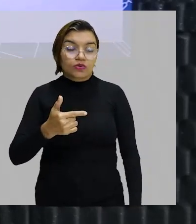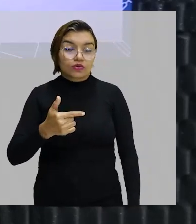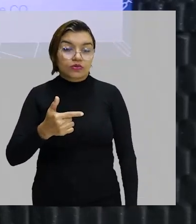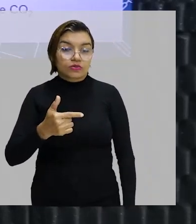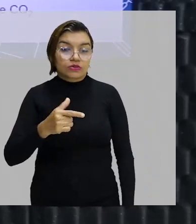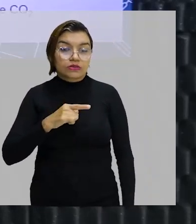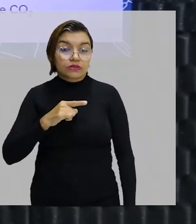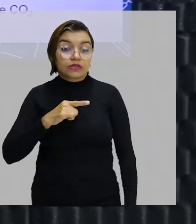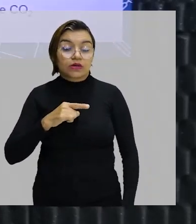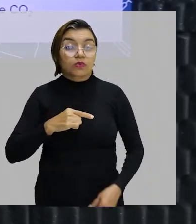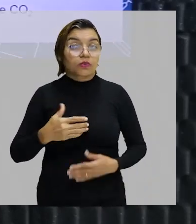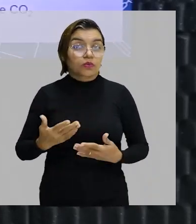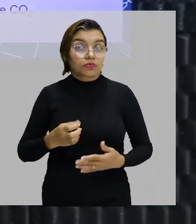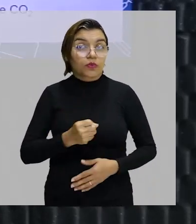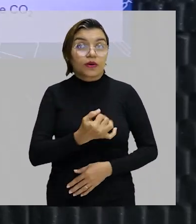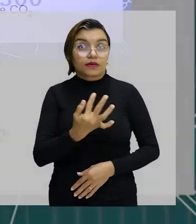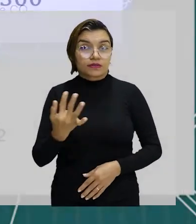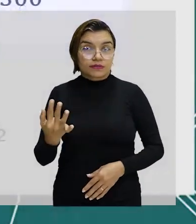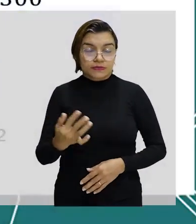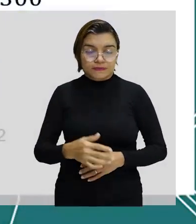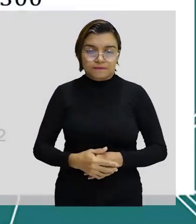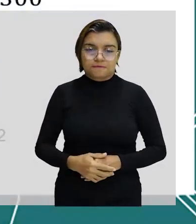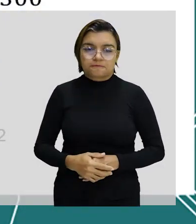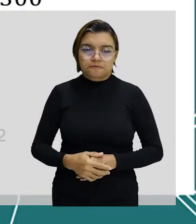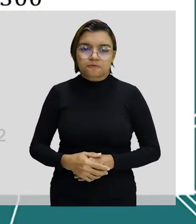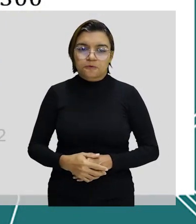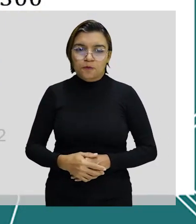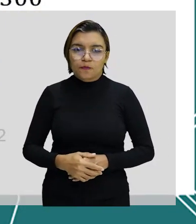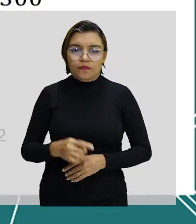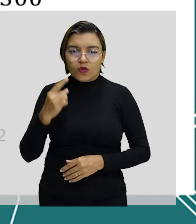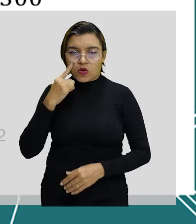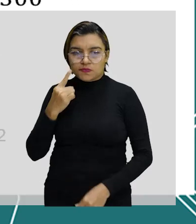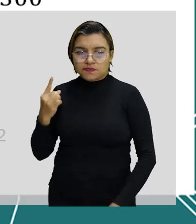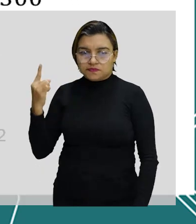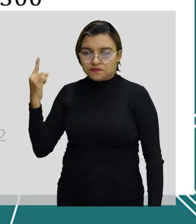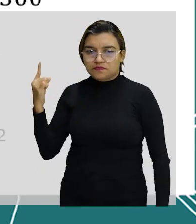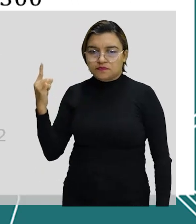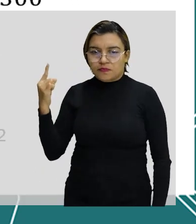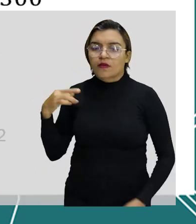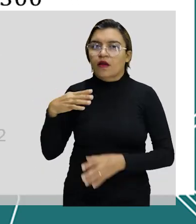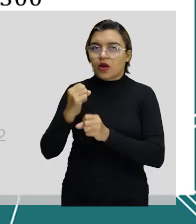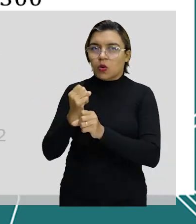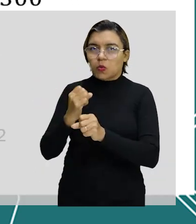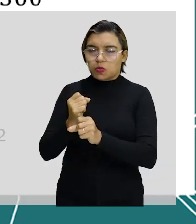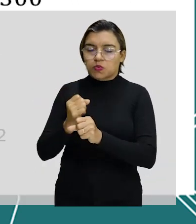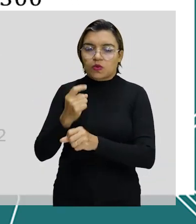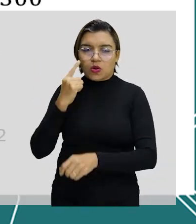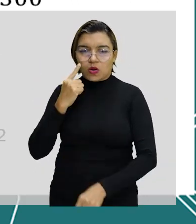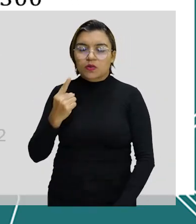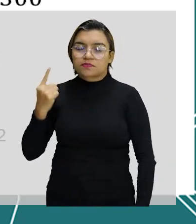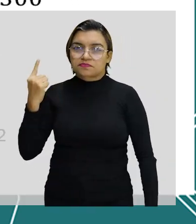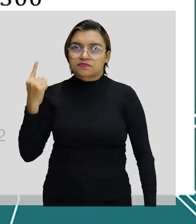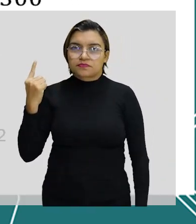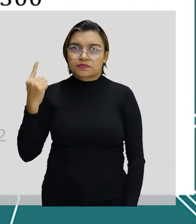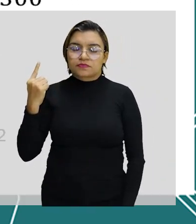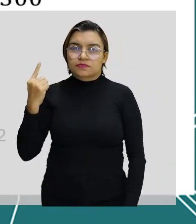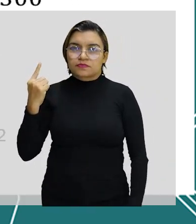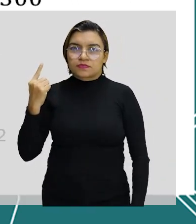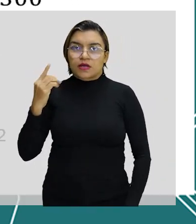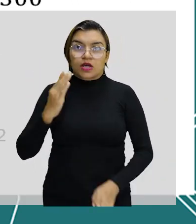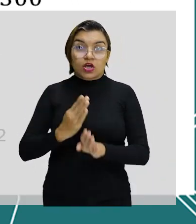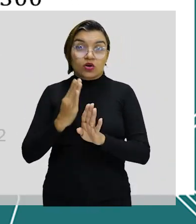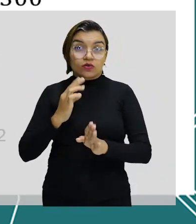ser obtido? Tudo bem? Olha só, fazendo o cálculo, né, primeiro a gente vai determinar a